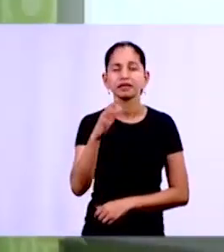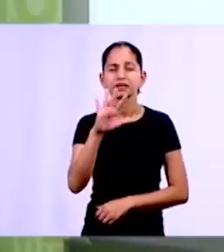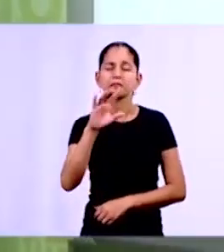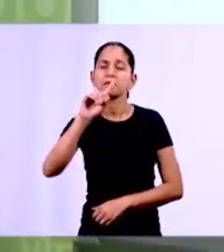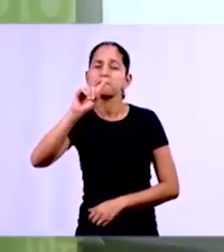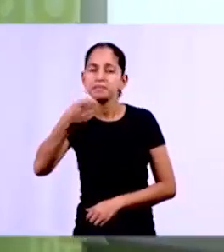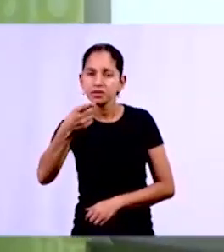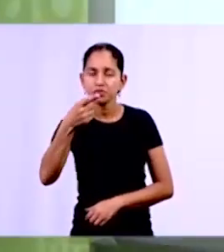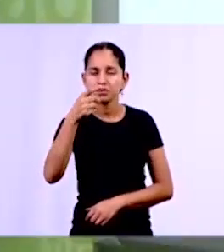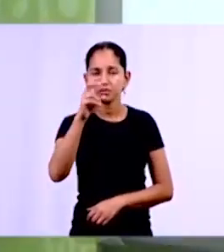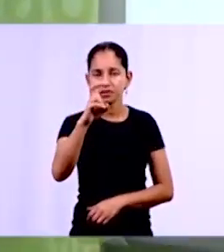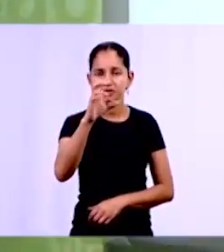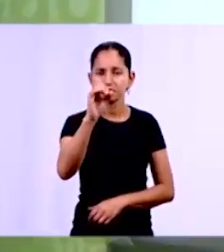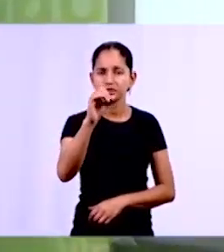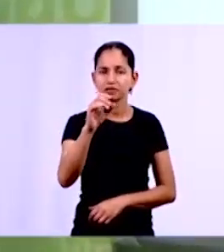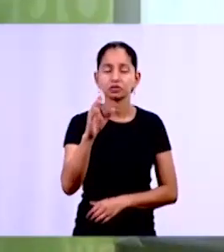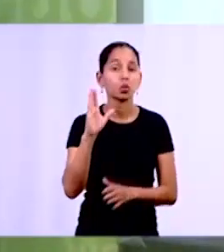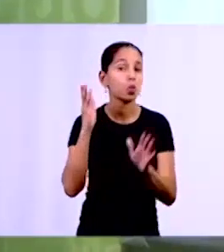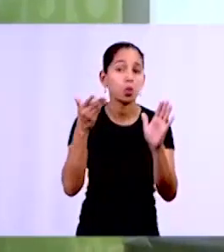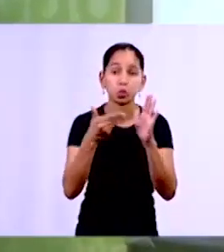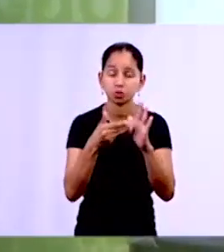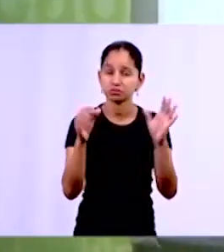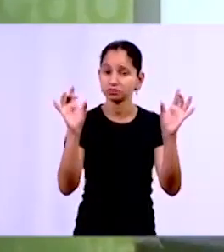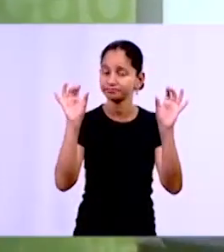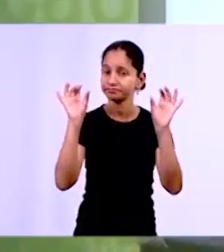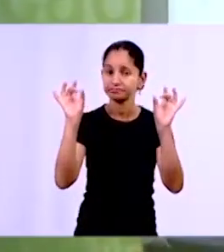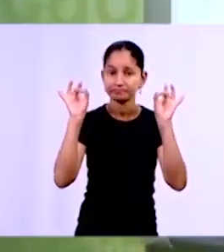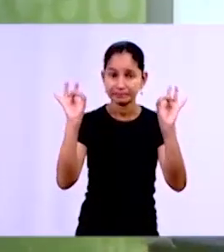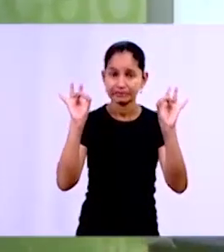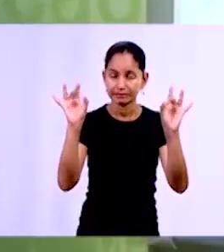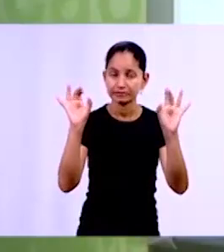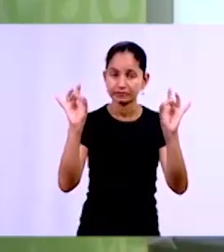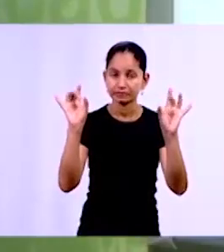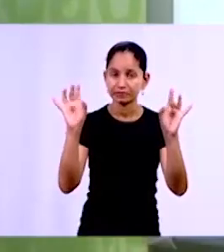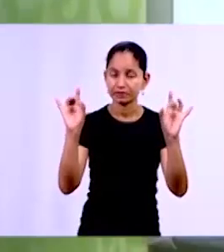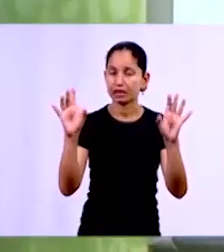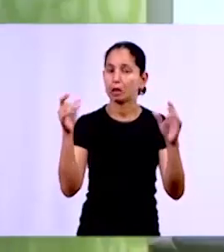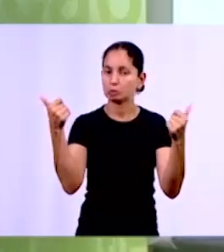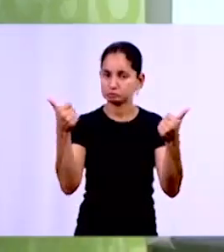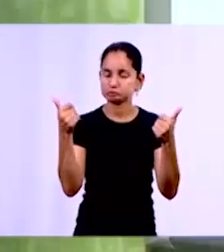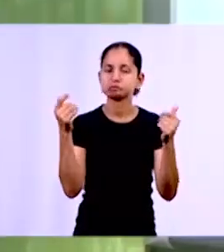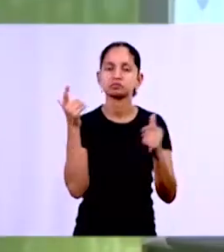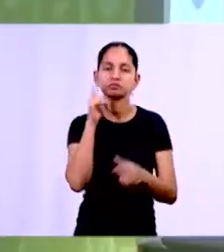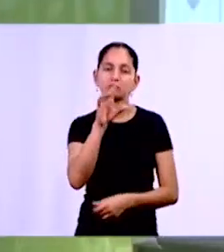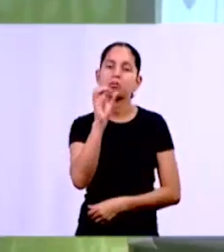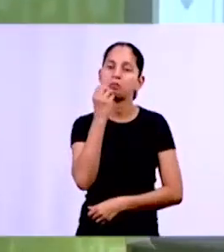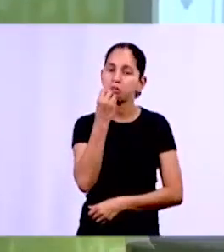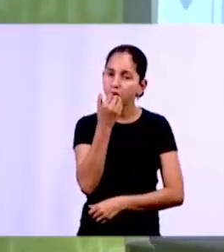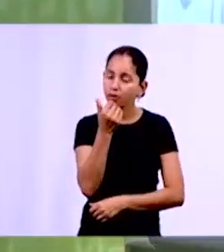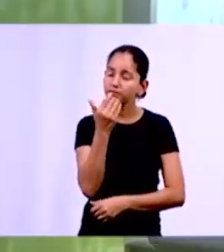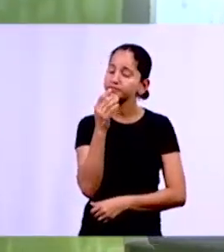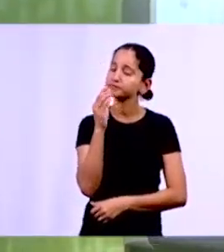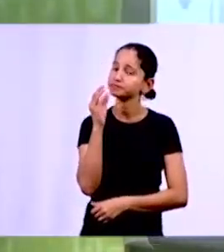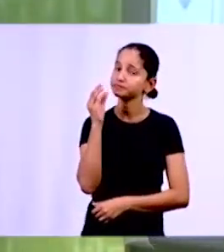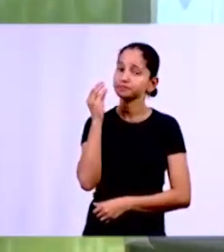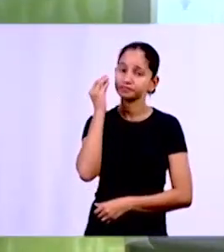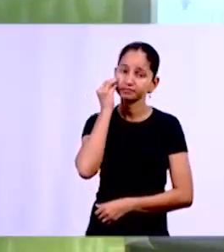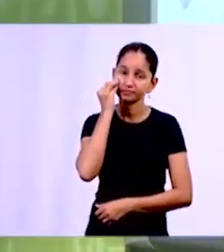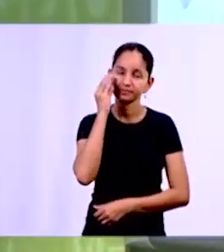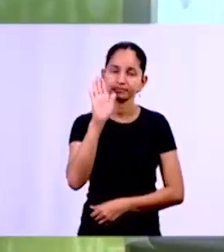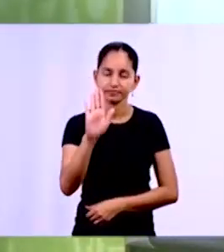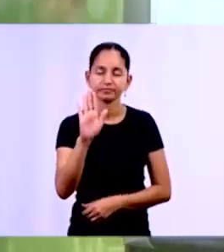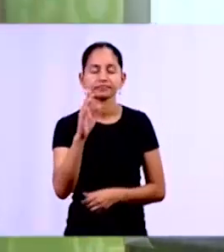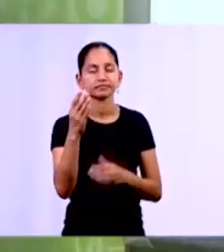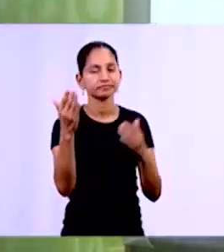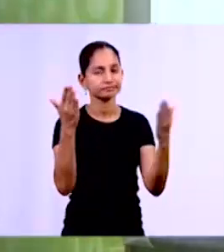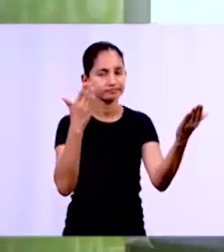1.500. Nosso computador i7 é o último modelo. O i7 também tem gerações, gente. A gente fez uma comparação do Pentium 4 até o i7,